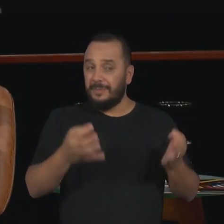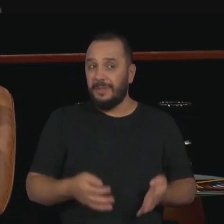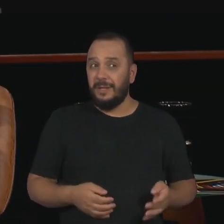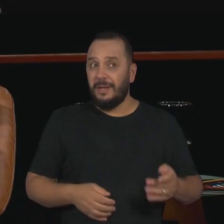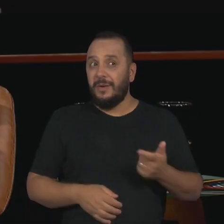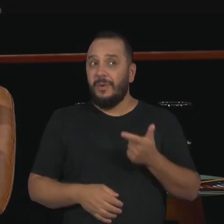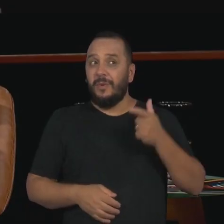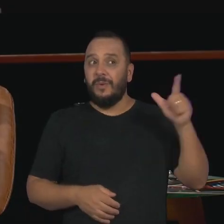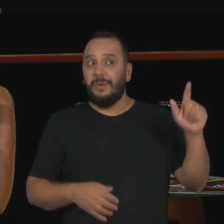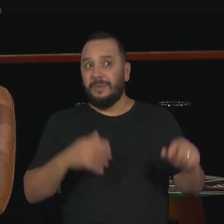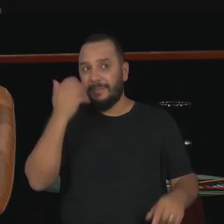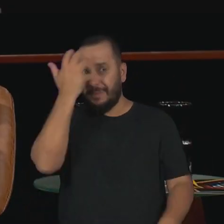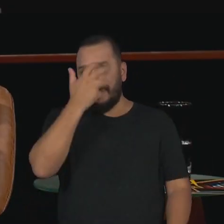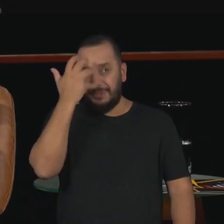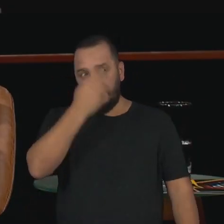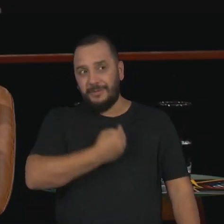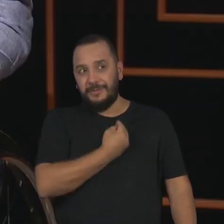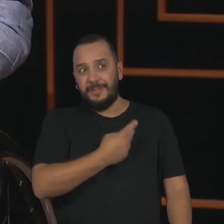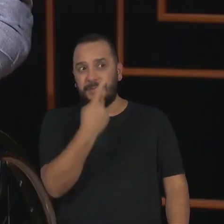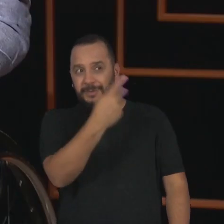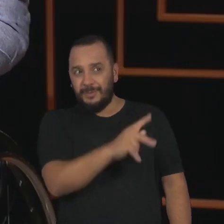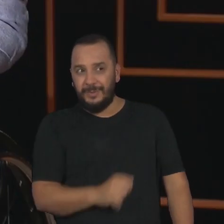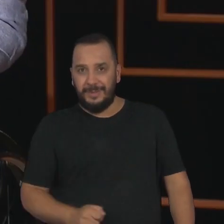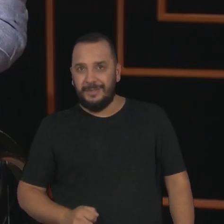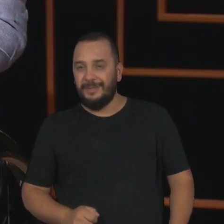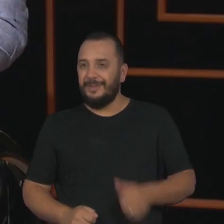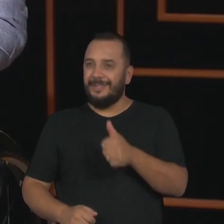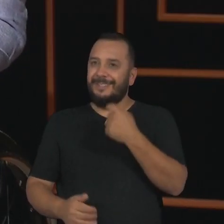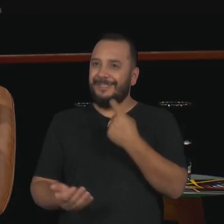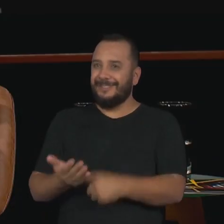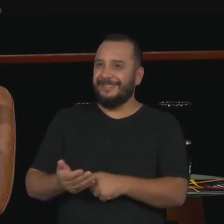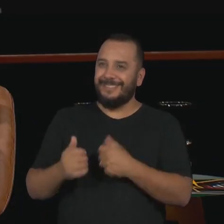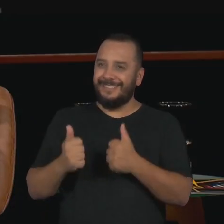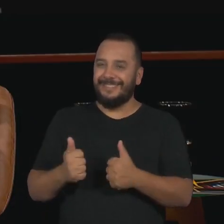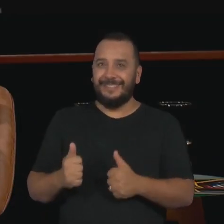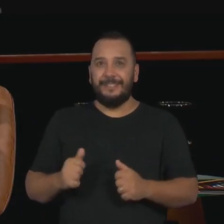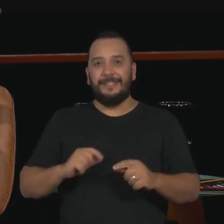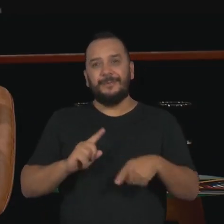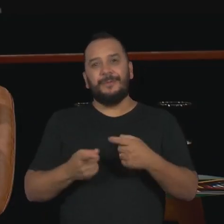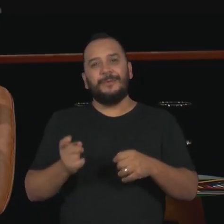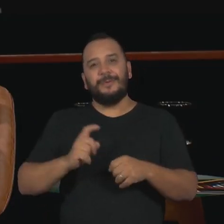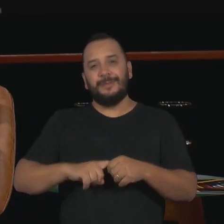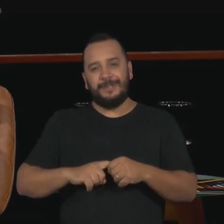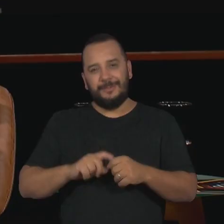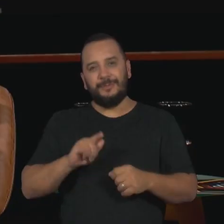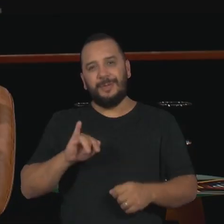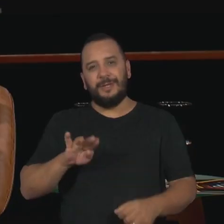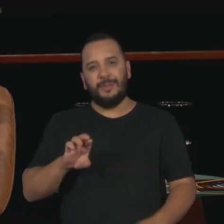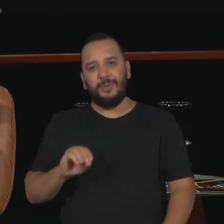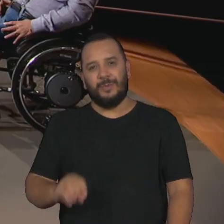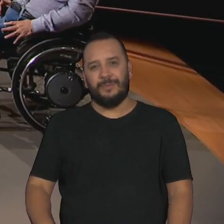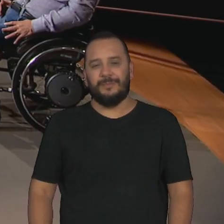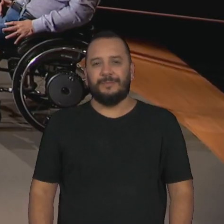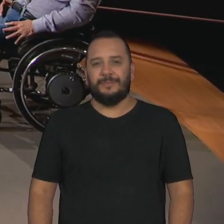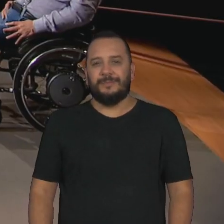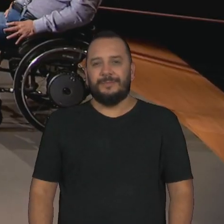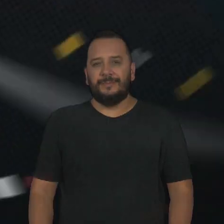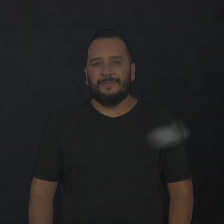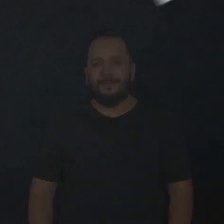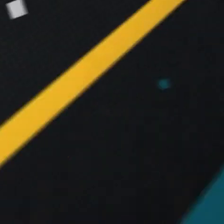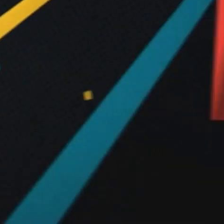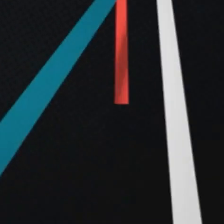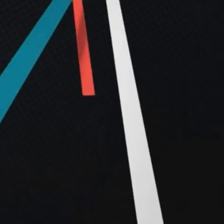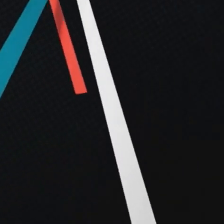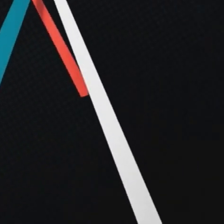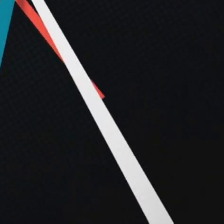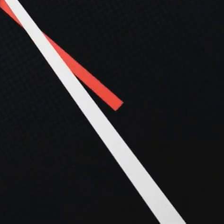outra paixão da sua vida, tá bom? Vamos lá. Você? Voltamos já com o Gilberto Salvador.